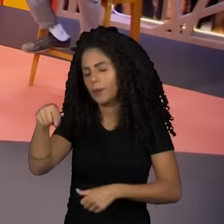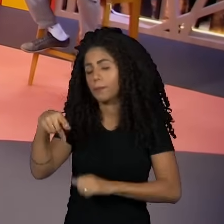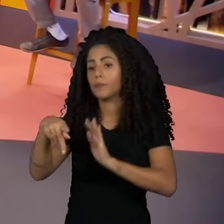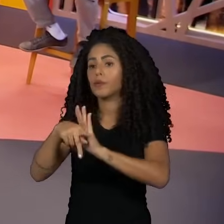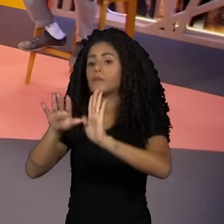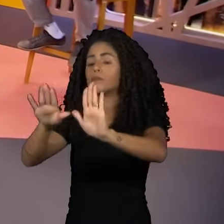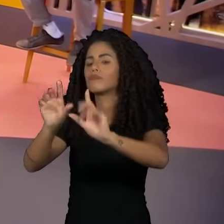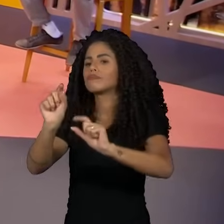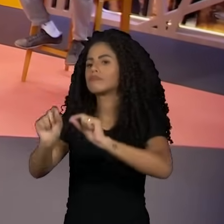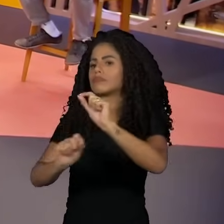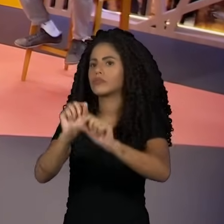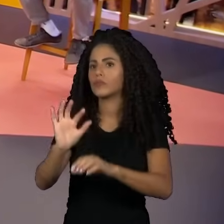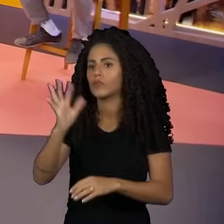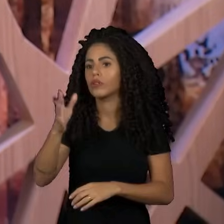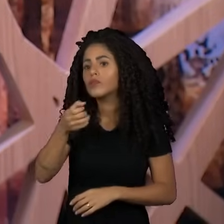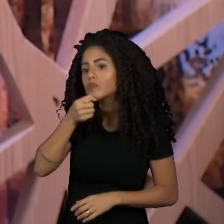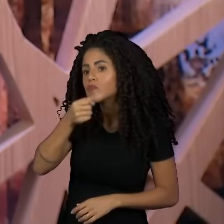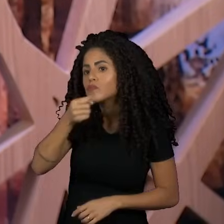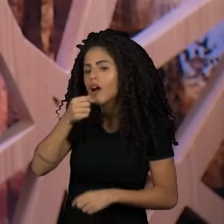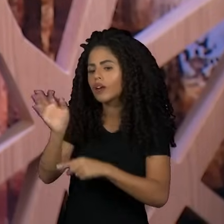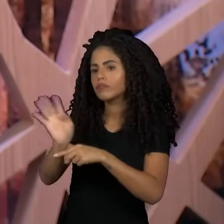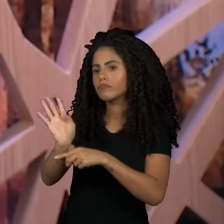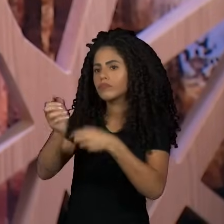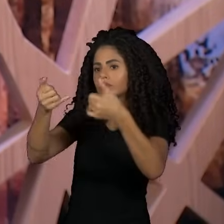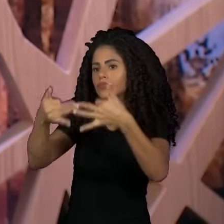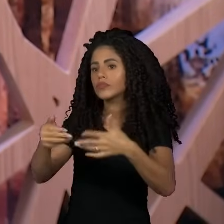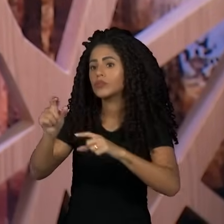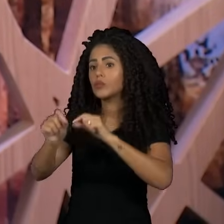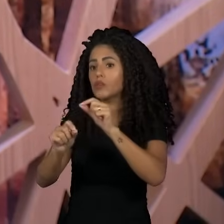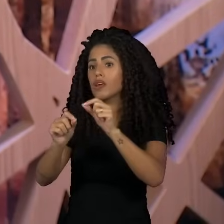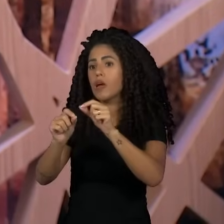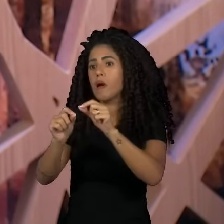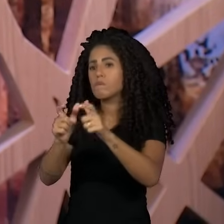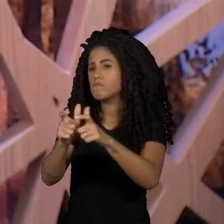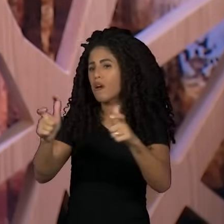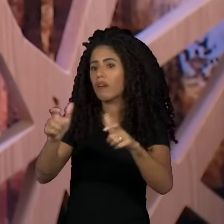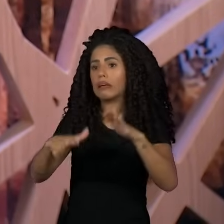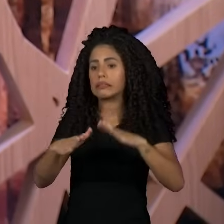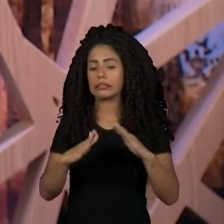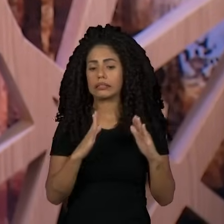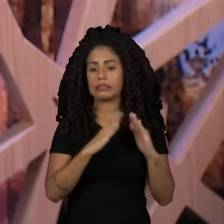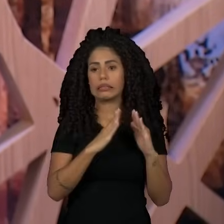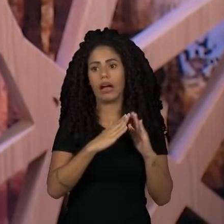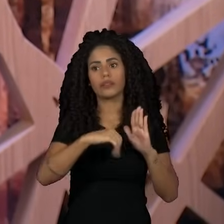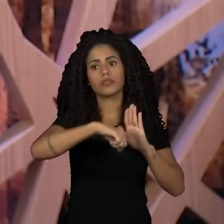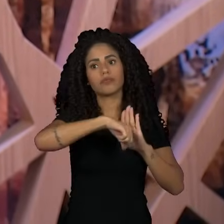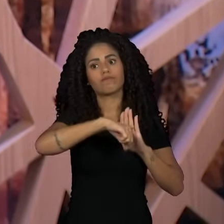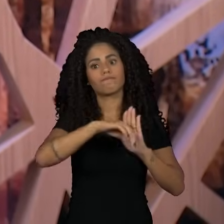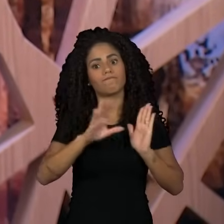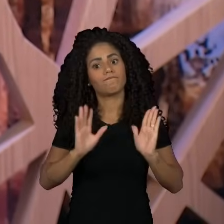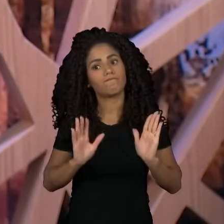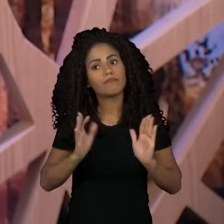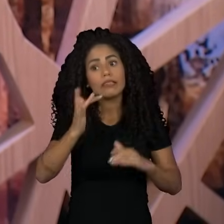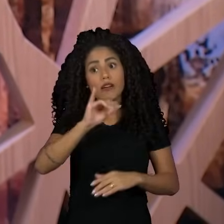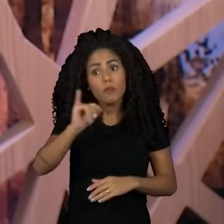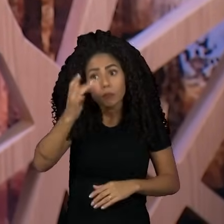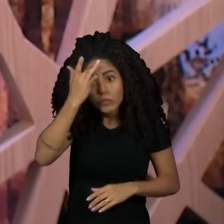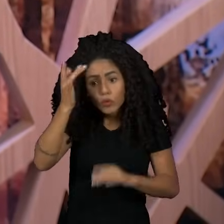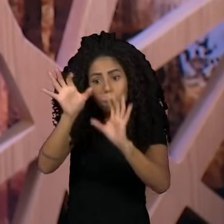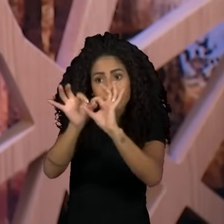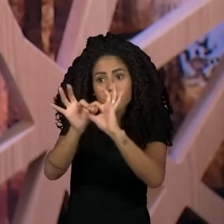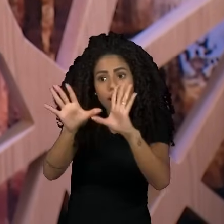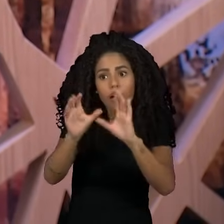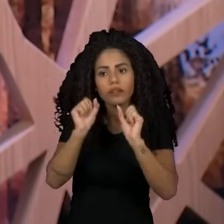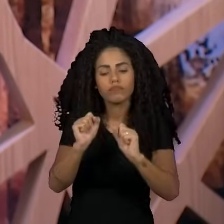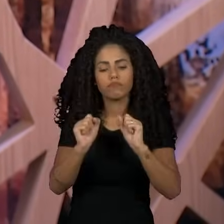que acontece, como foi falado na reportagem, muitos desses animais são criados de forma ilegal em casa. Então, assim, para a pessoa ter um animal em casa